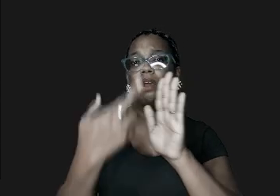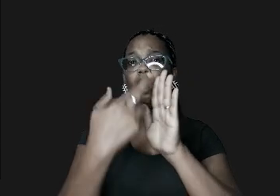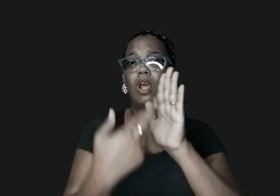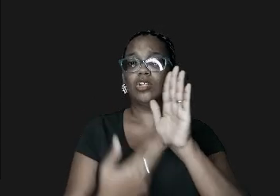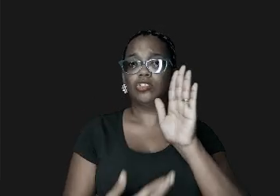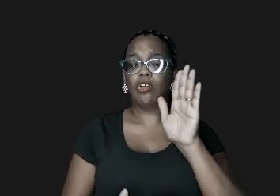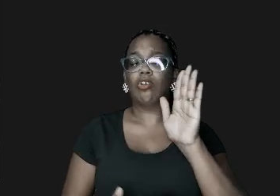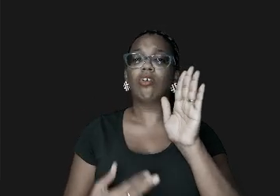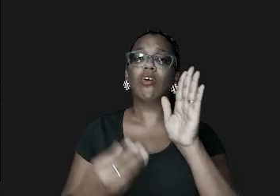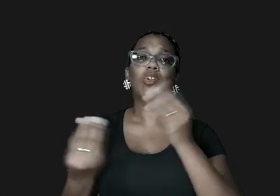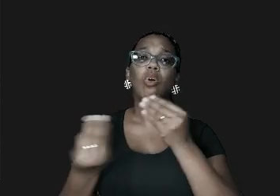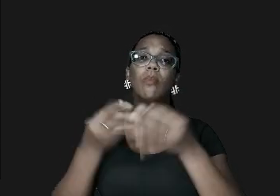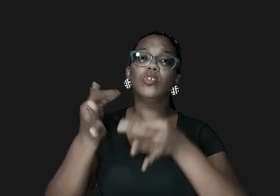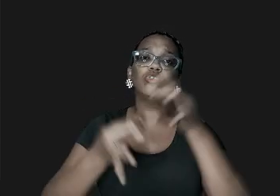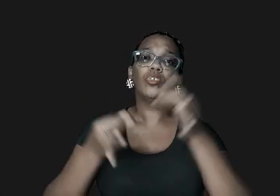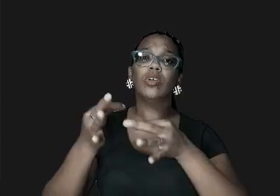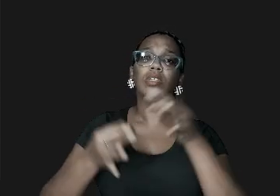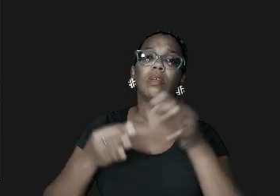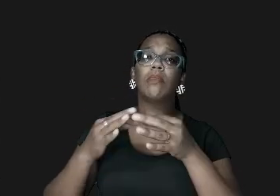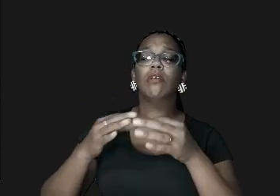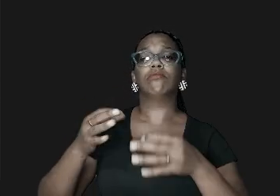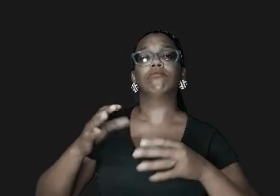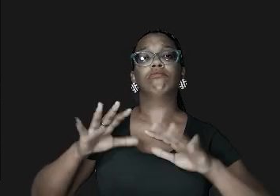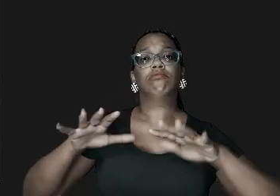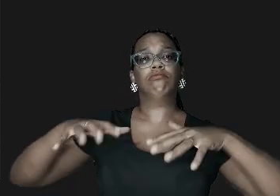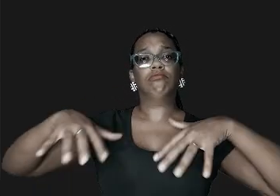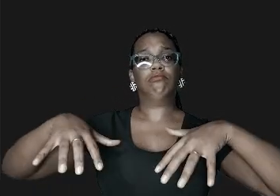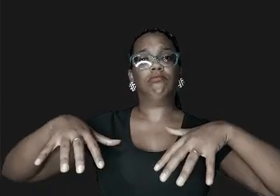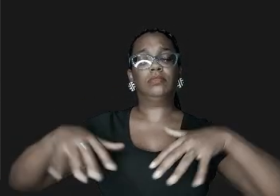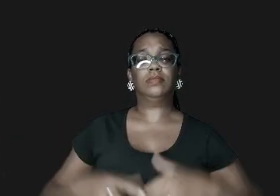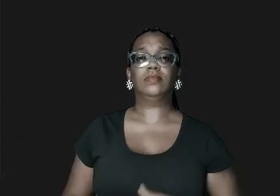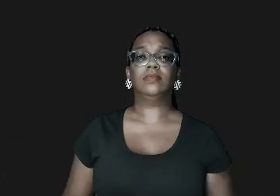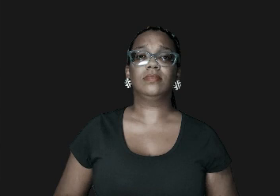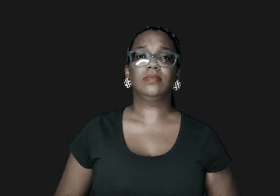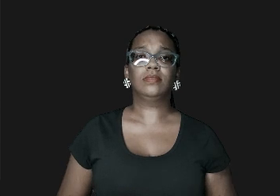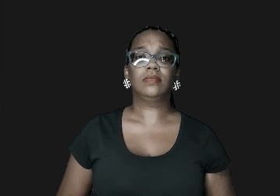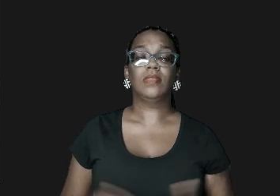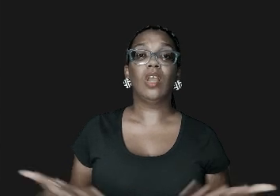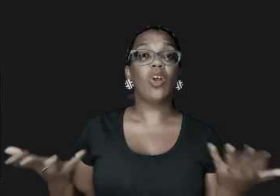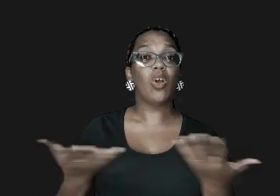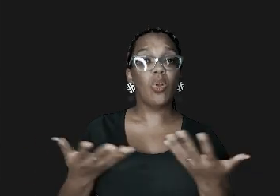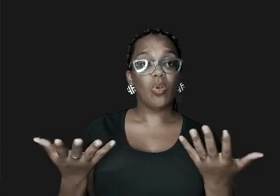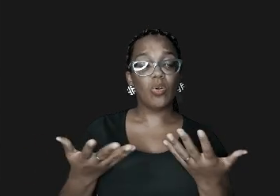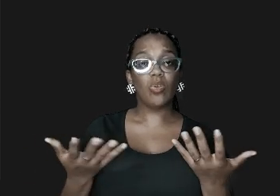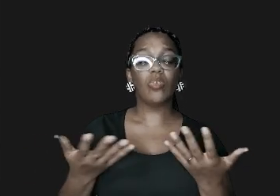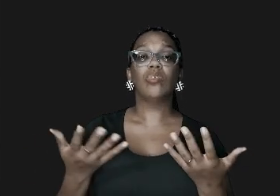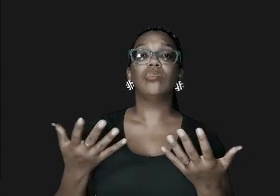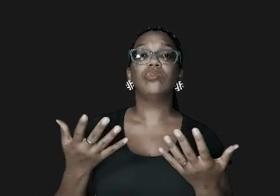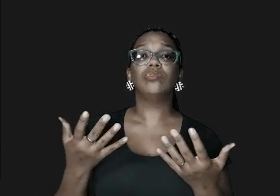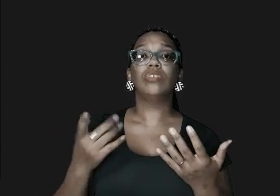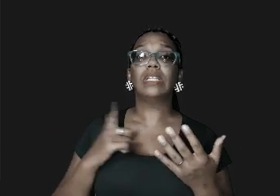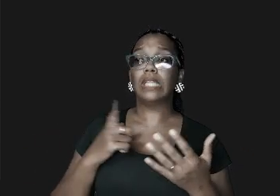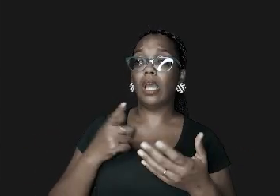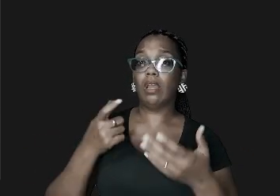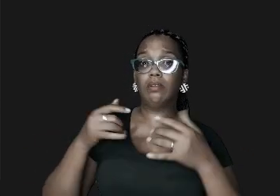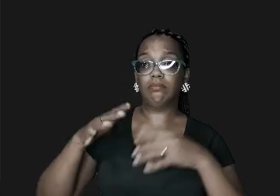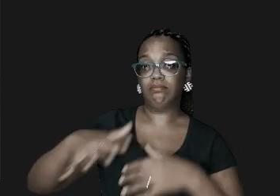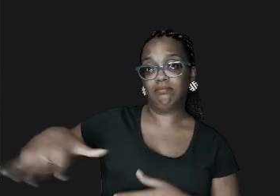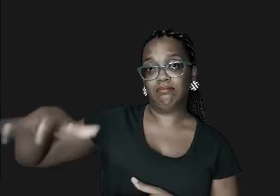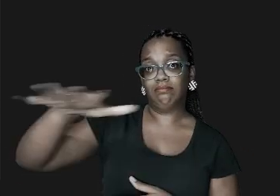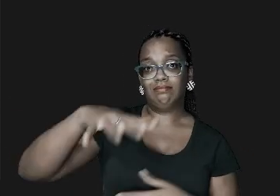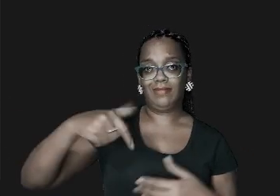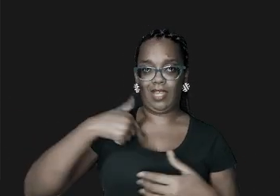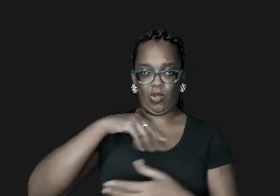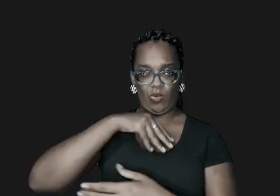ao final apresentar o relatório de inquérito para julgamento pelo colegiado bom dito isso hoje